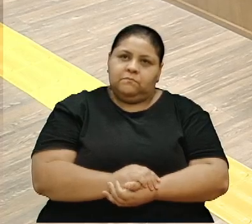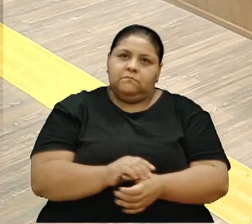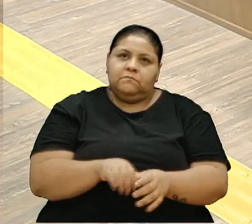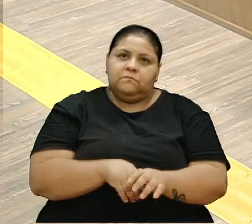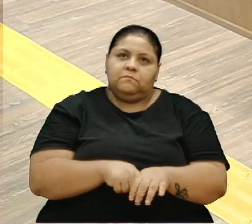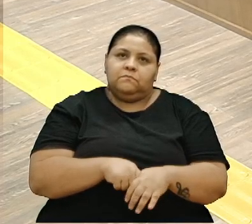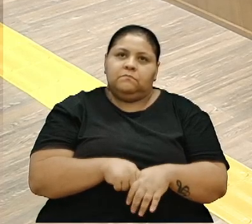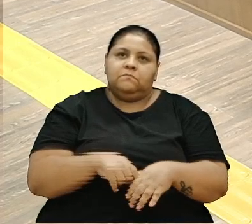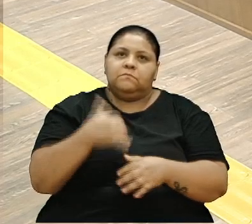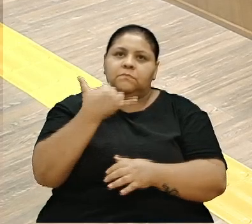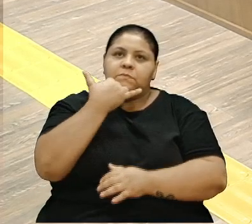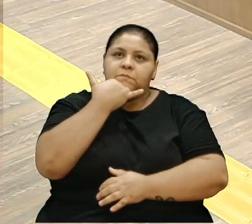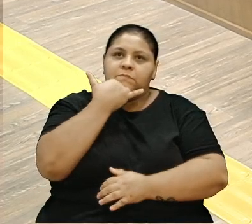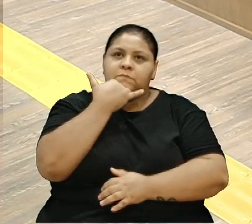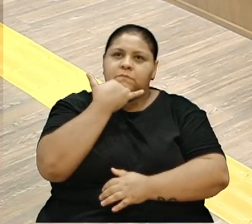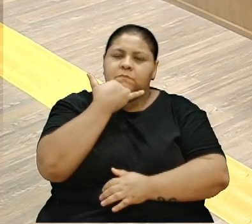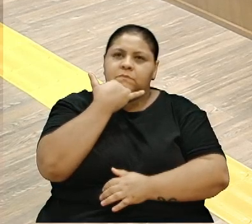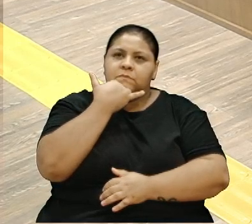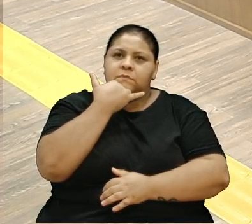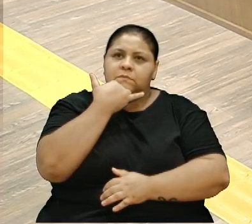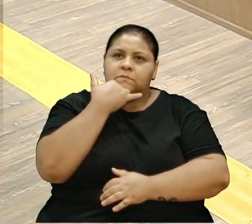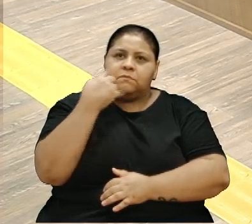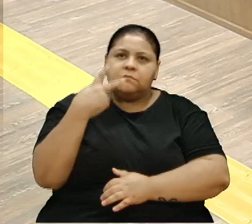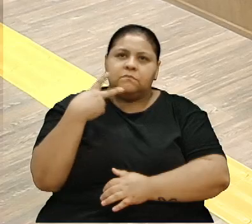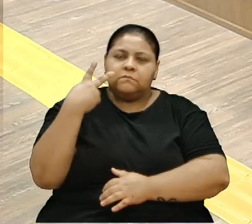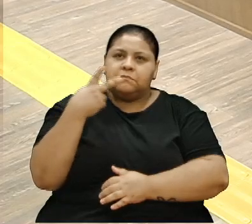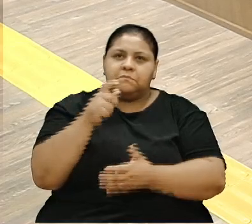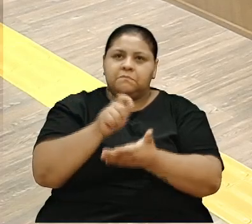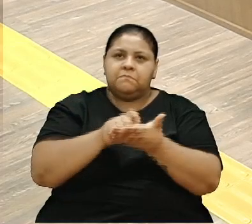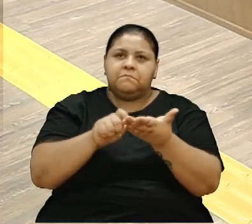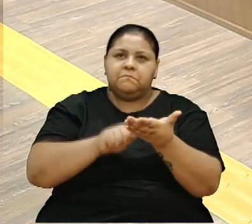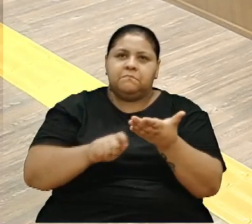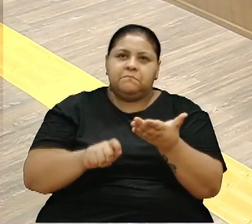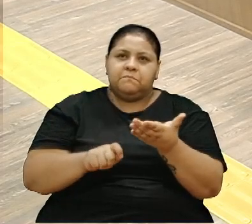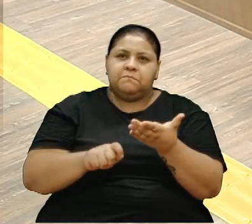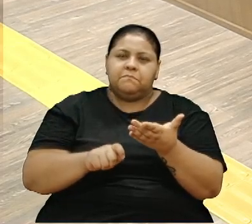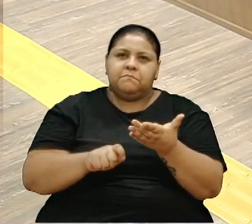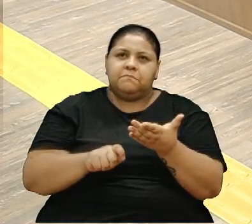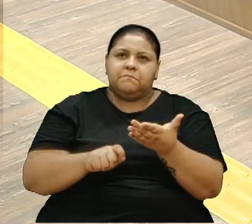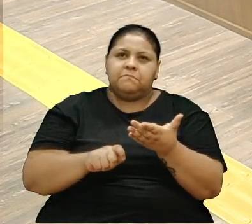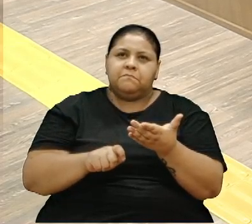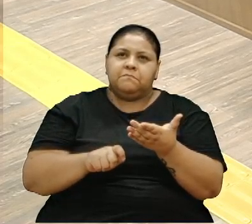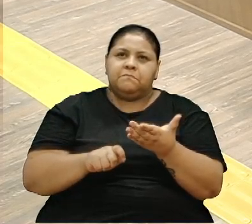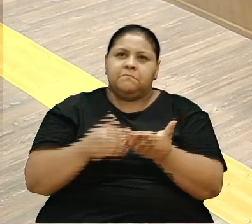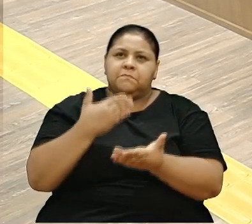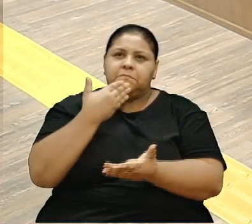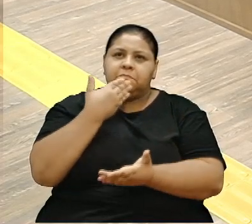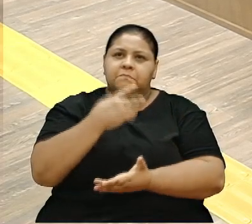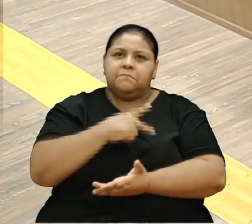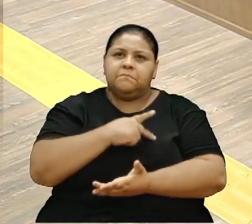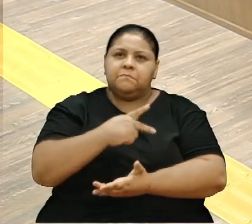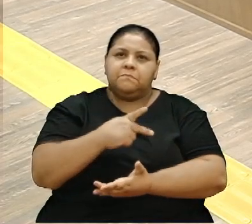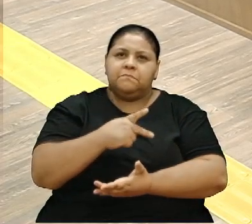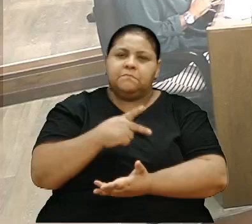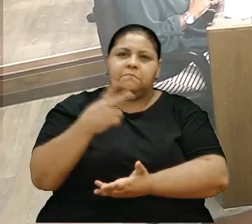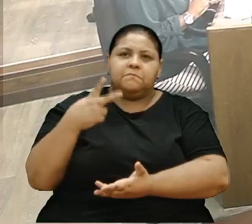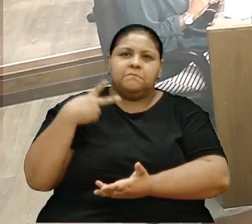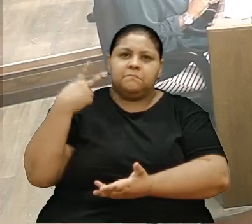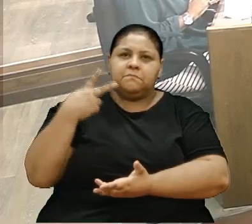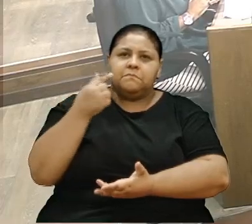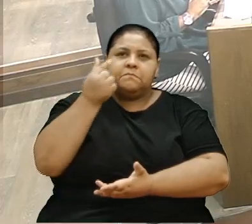Desculpa, vereador. Não anotaram seu nome aqui enquanto eu estava... Peço a palavra, presidente. Com a palavra, vereador Eloy